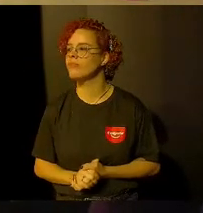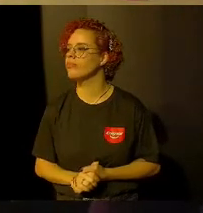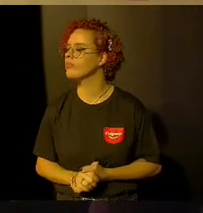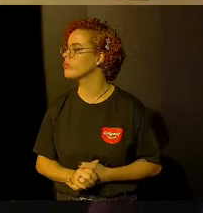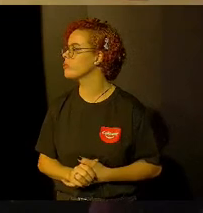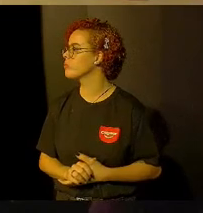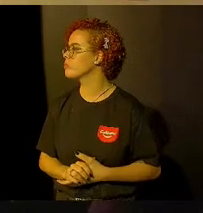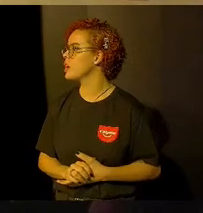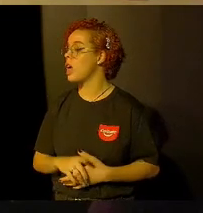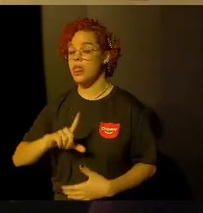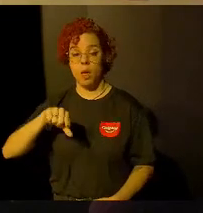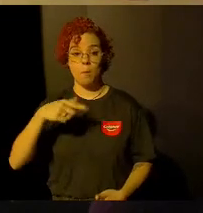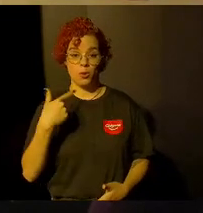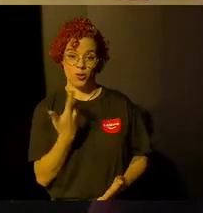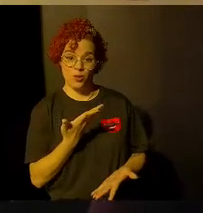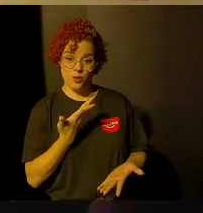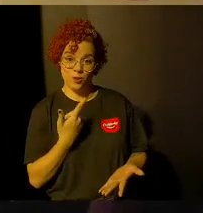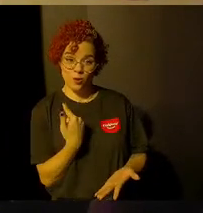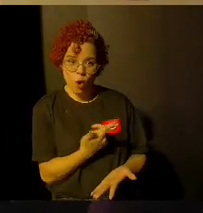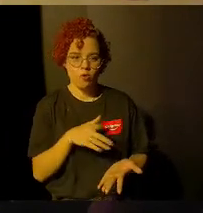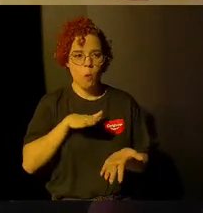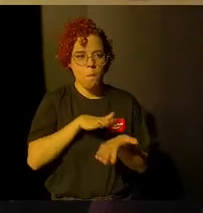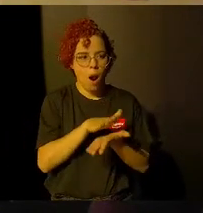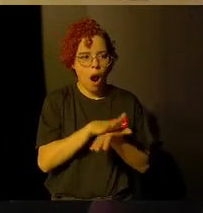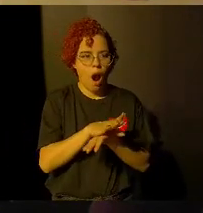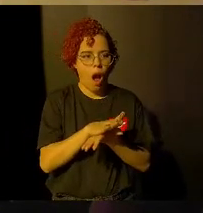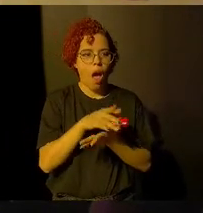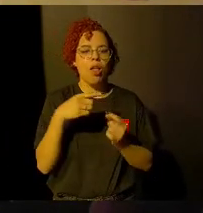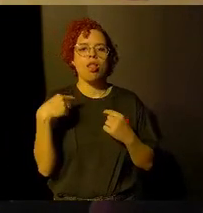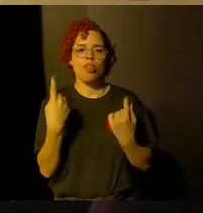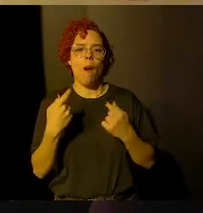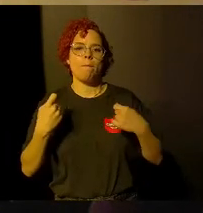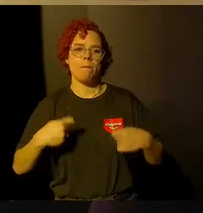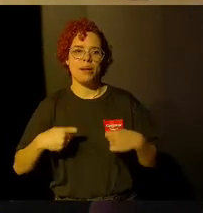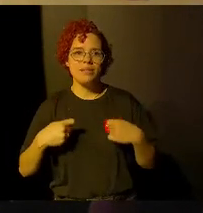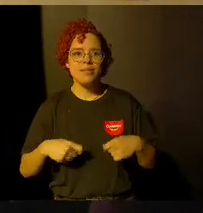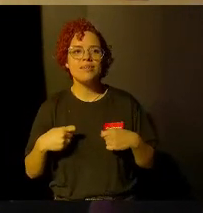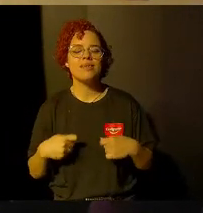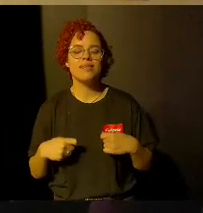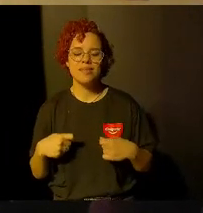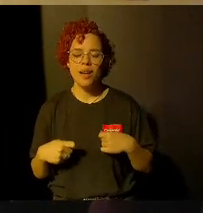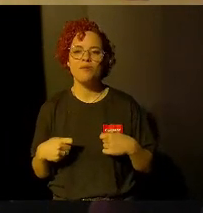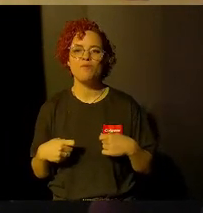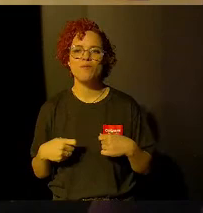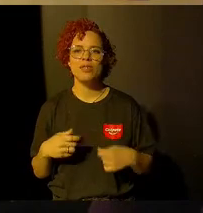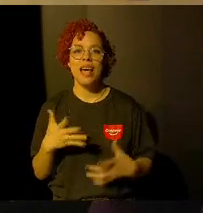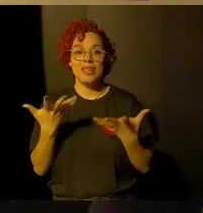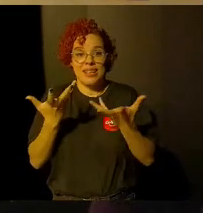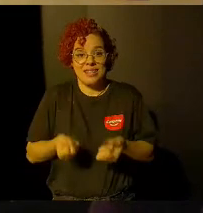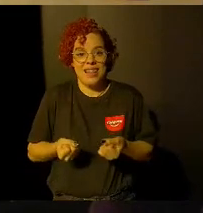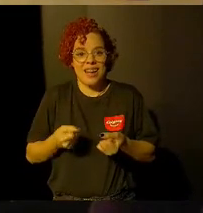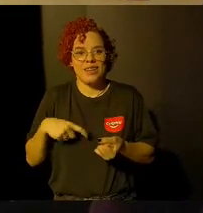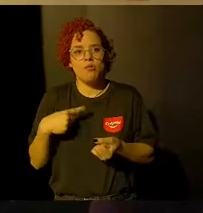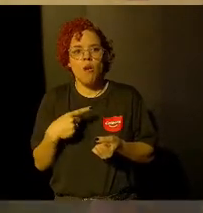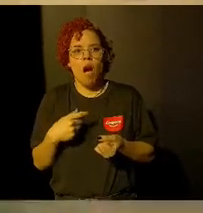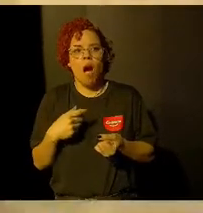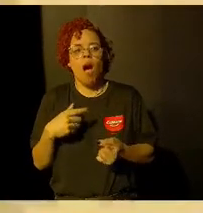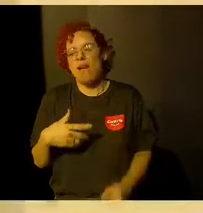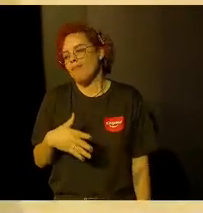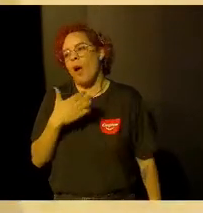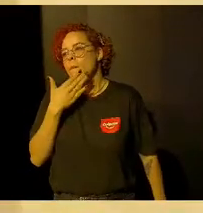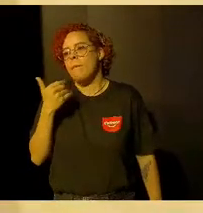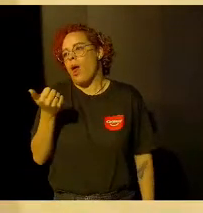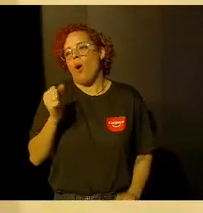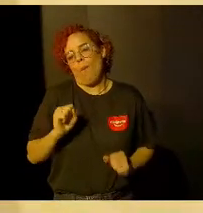é aquela coisa depois que a gente publica o livro A gente tem que aceitar que é o que era o melhor que você tinha para dar naquele momento